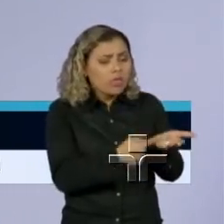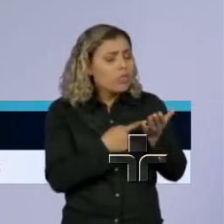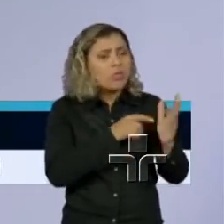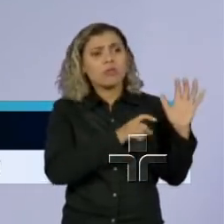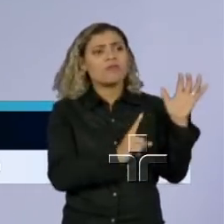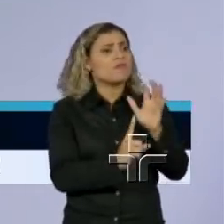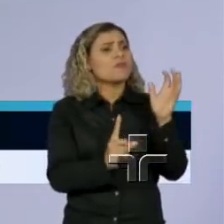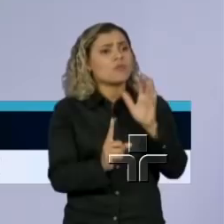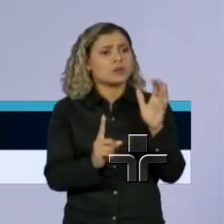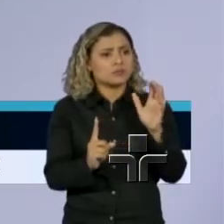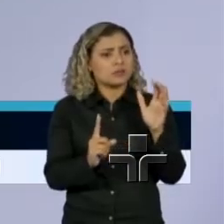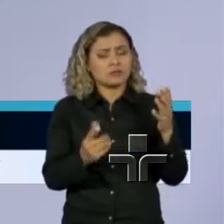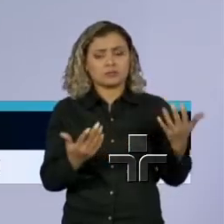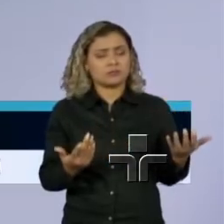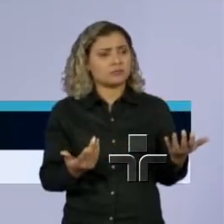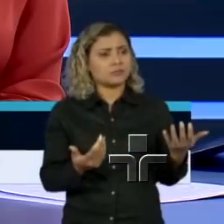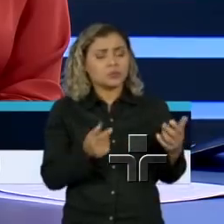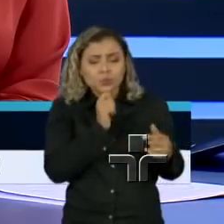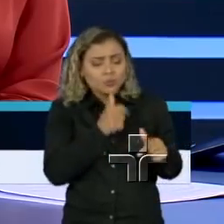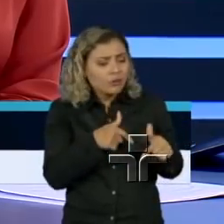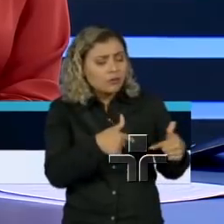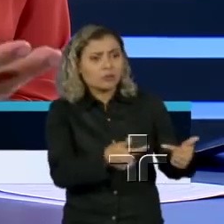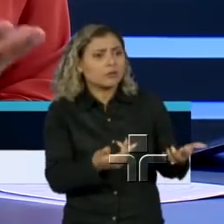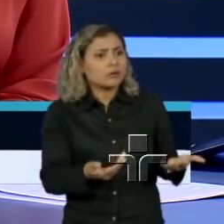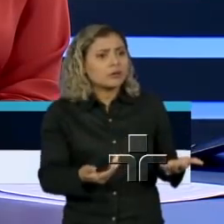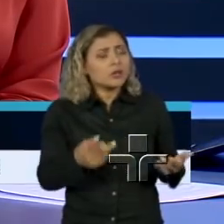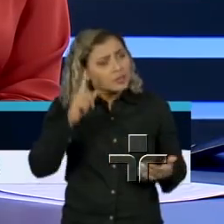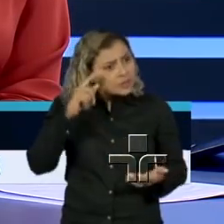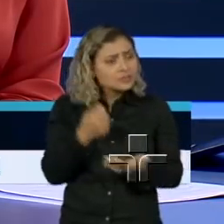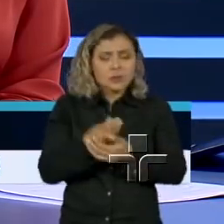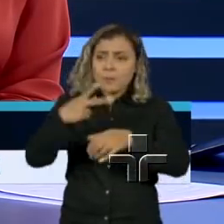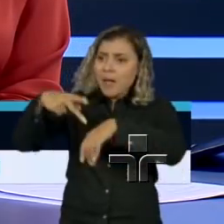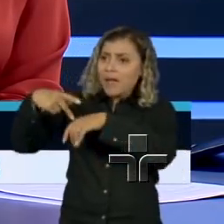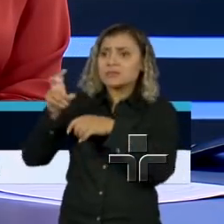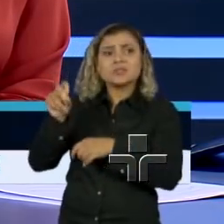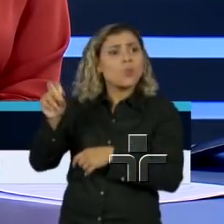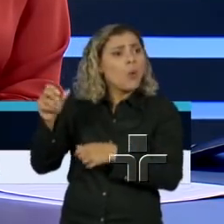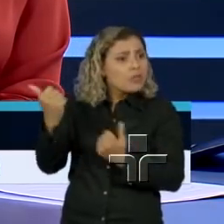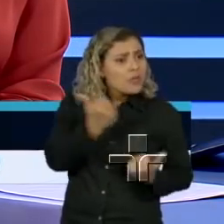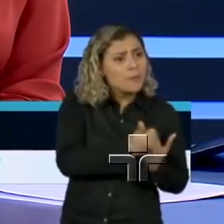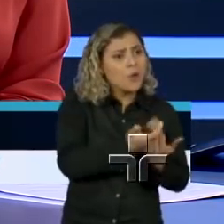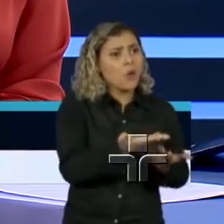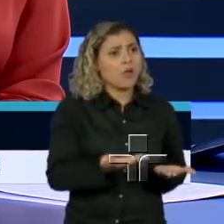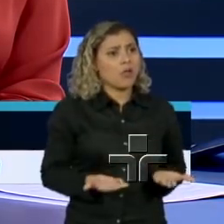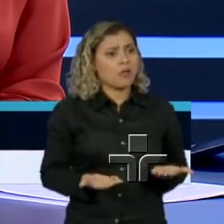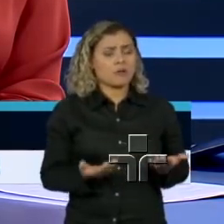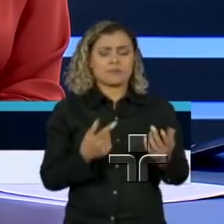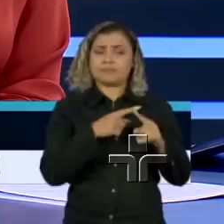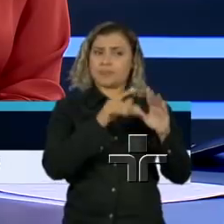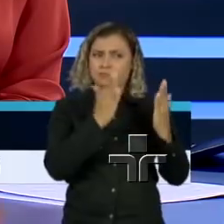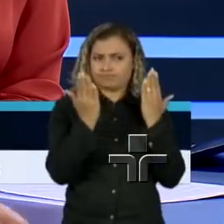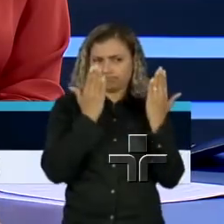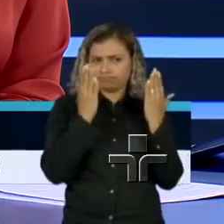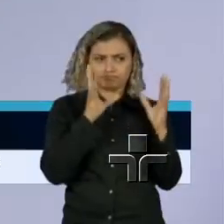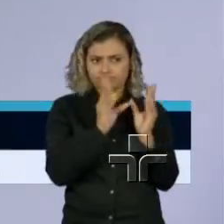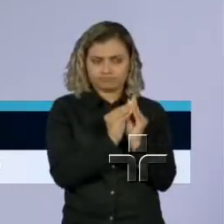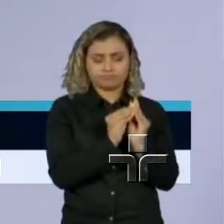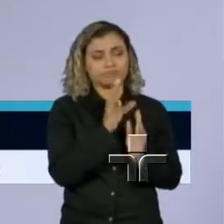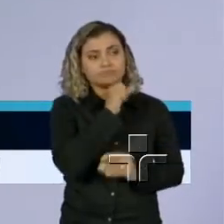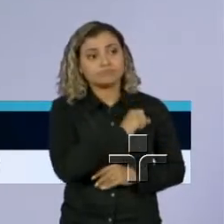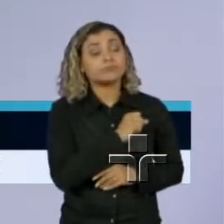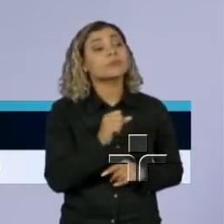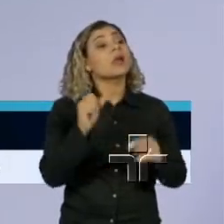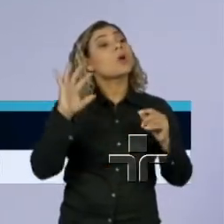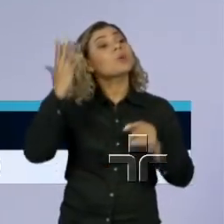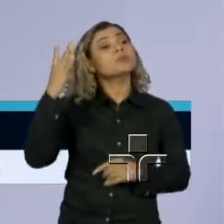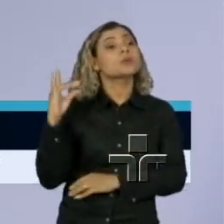interferir para evitar que qualquer decisão seja tomada lá dentro. Eu acho que faço um paralelo, rapidamente, com também o que aconteceu na